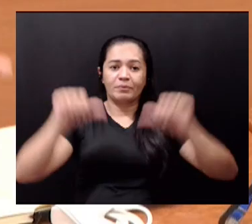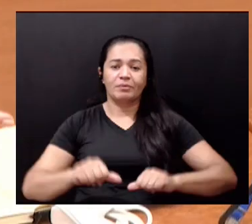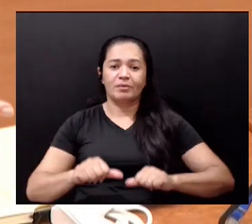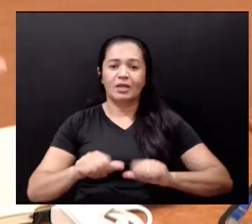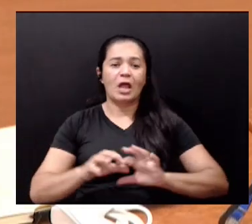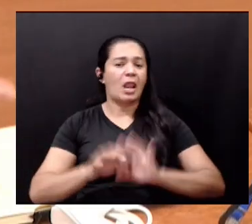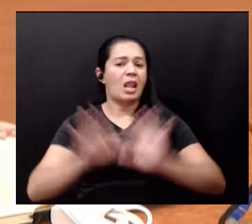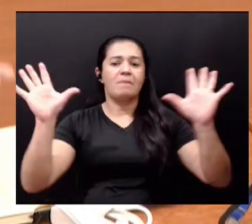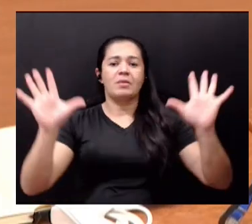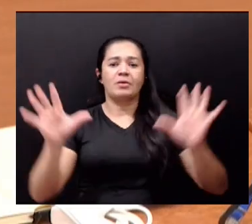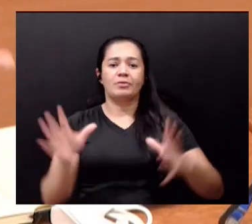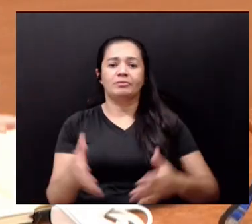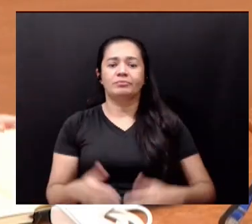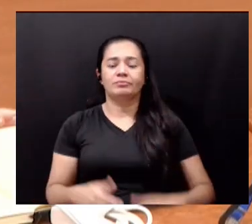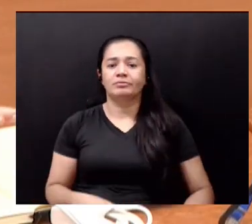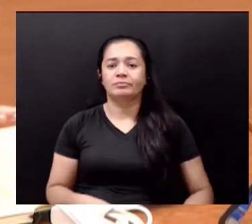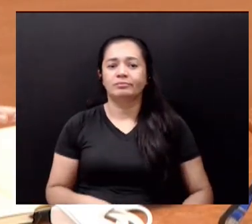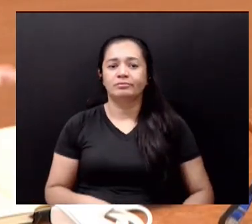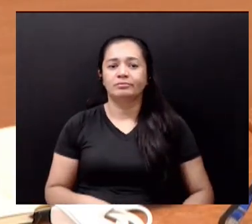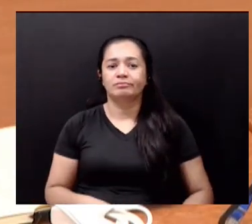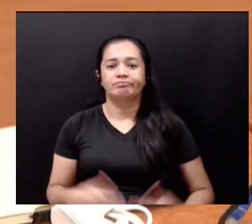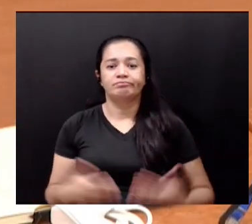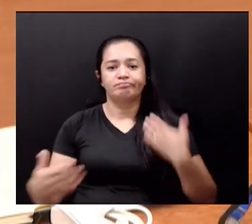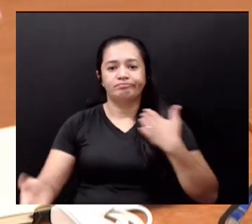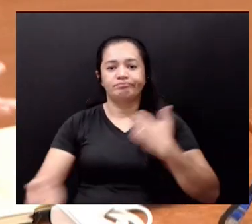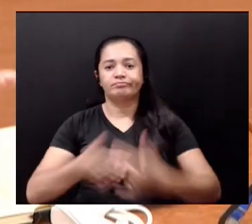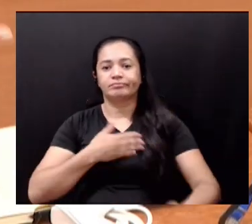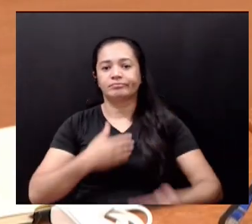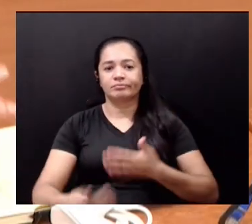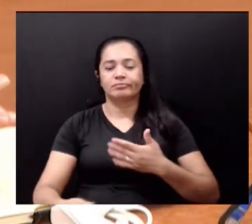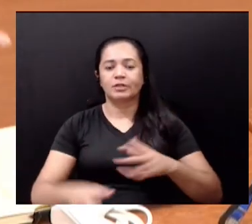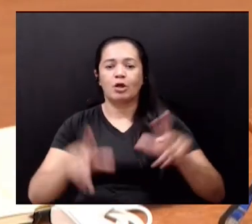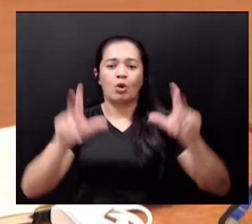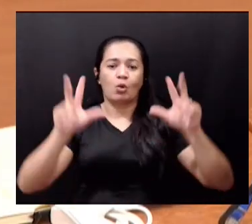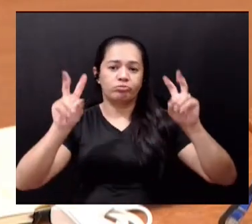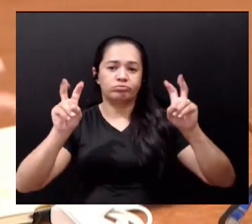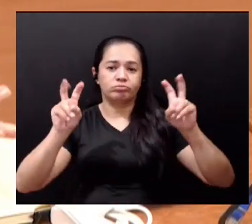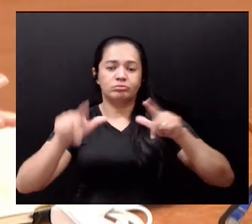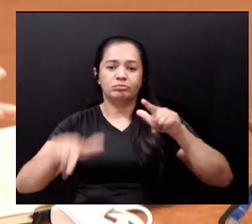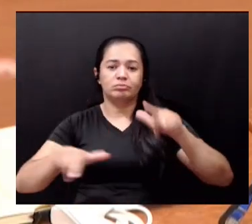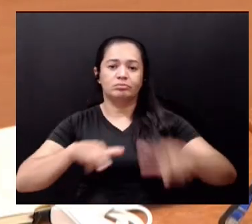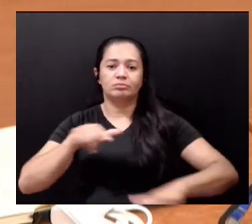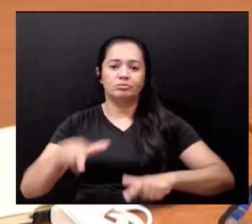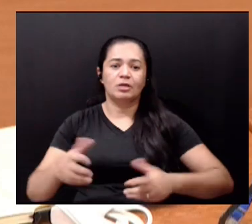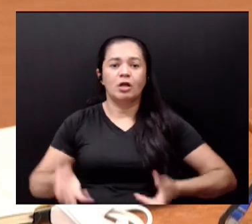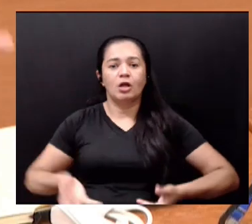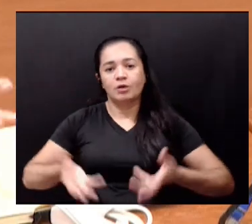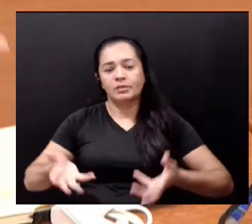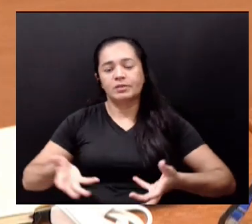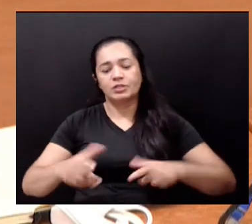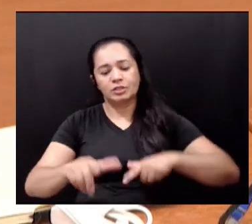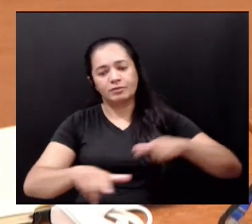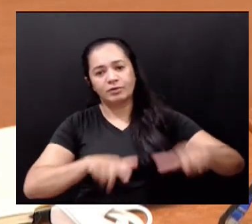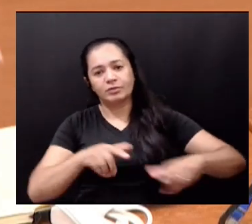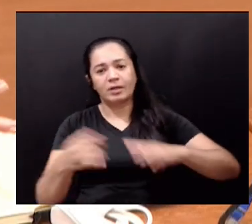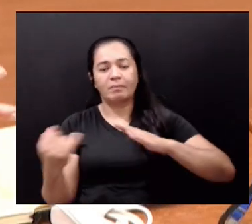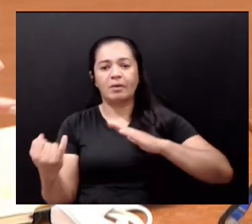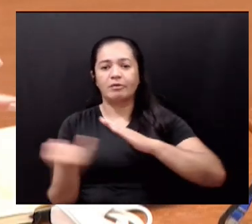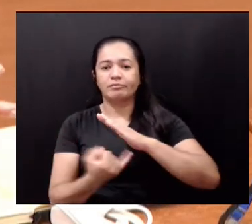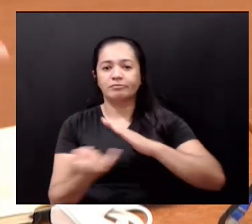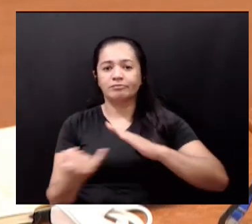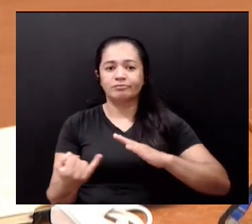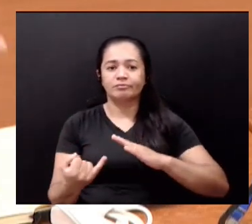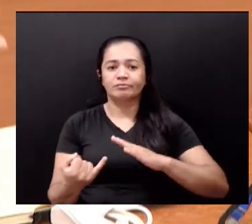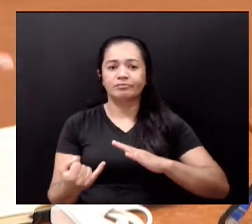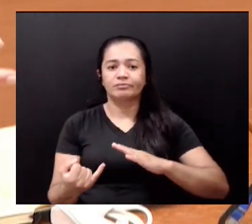passou a boiada com relação à questão do trabalho, ao incentivo ao trabalho informal. Nós tivemos também a reforma da